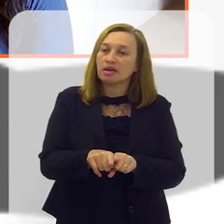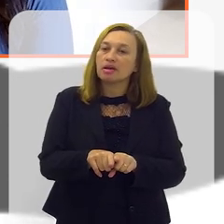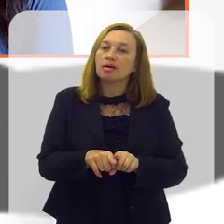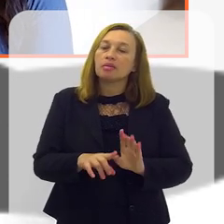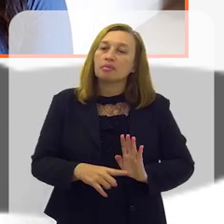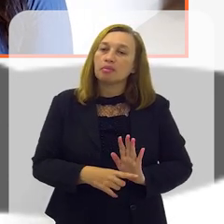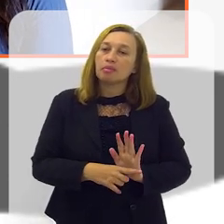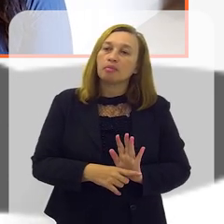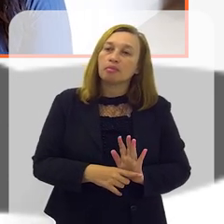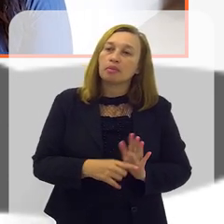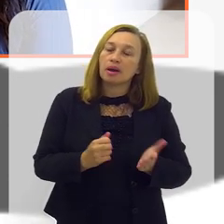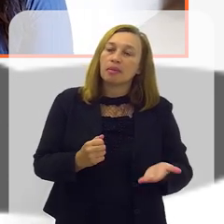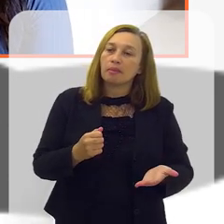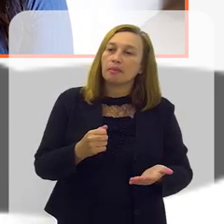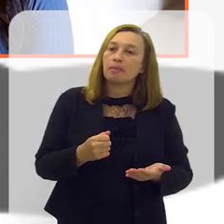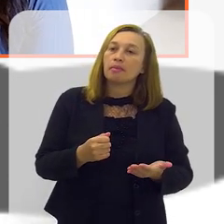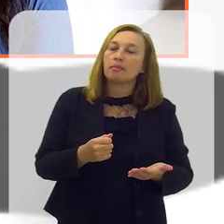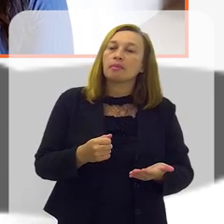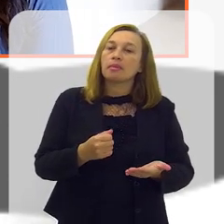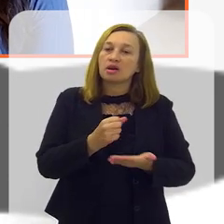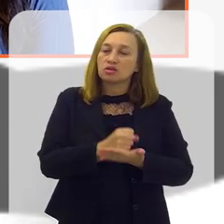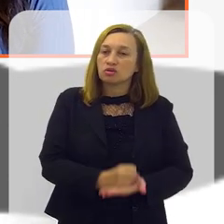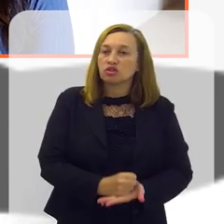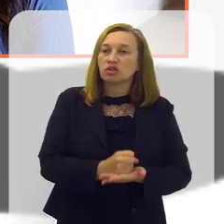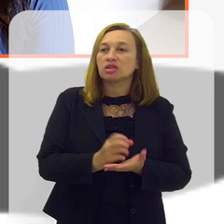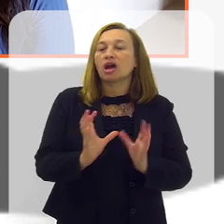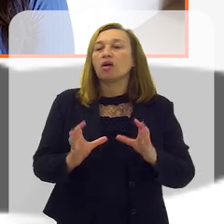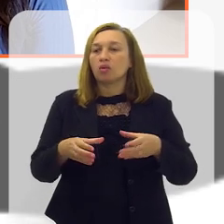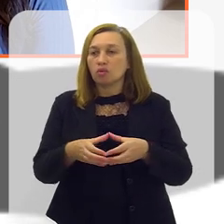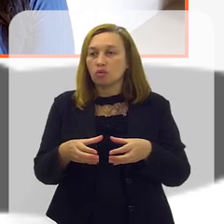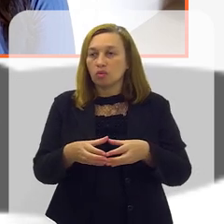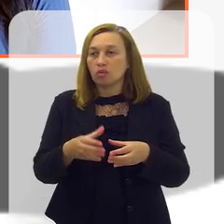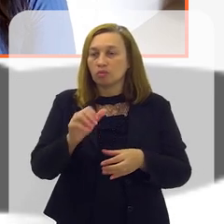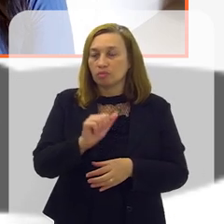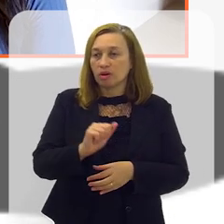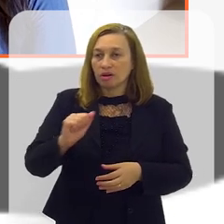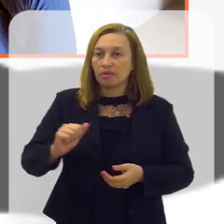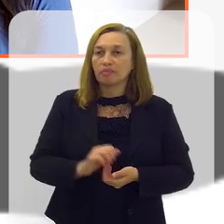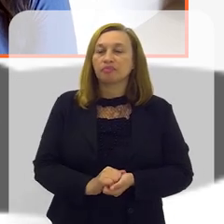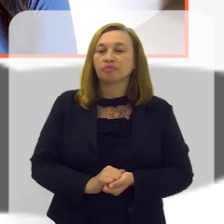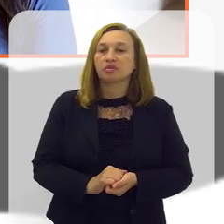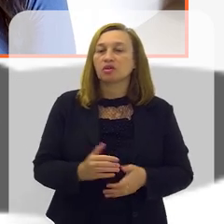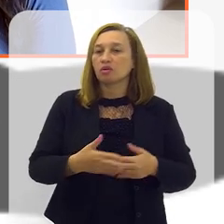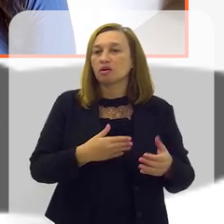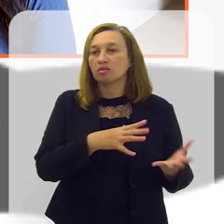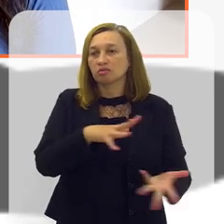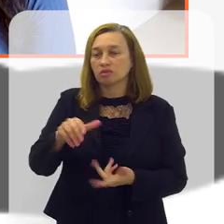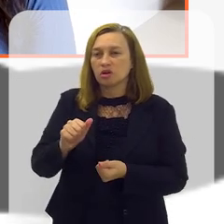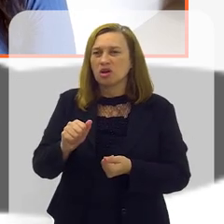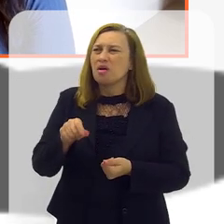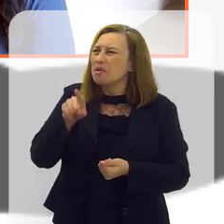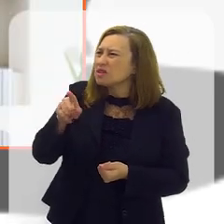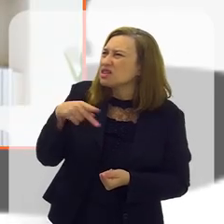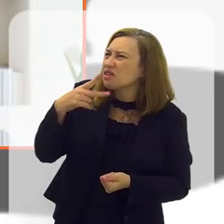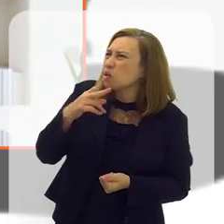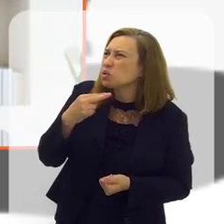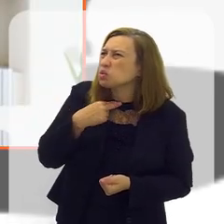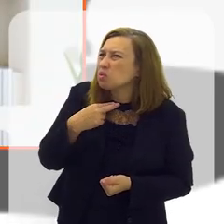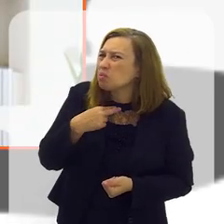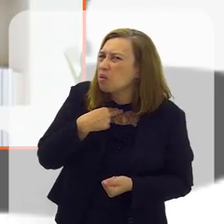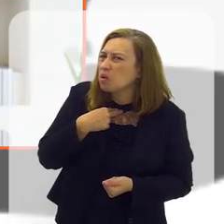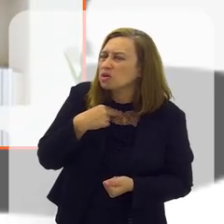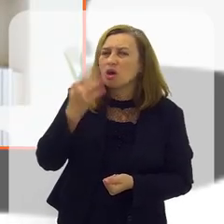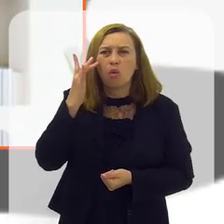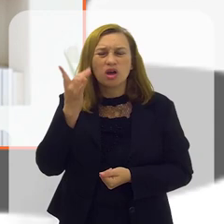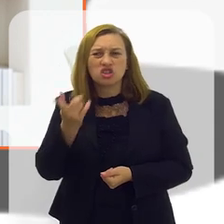também para esse sustento material que se faz necessário em qualquer lugar do mundo, né? Mas você disse que não pode.